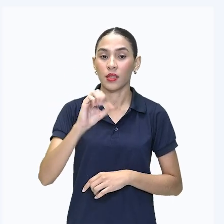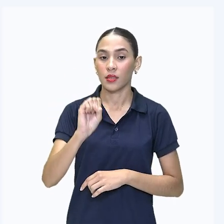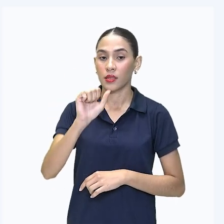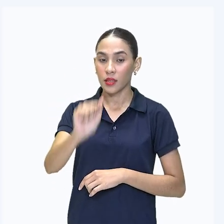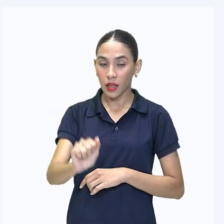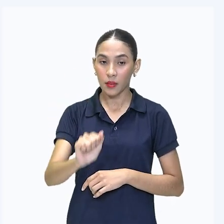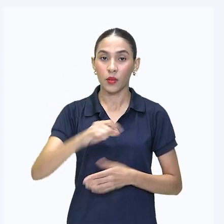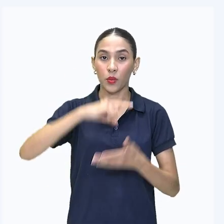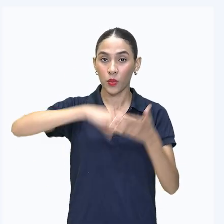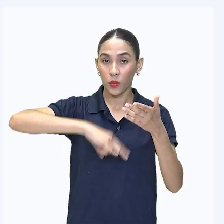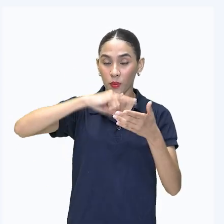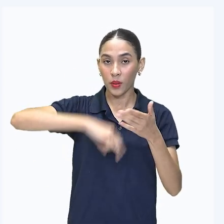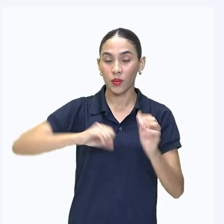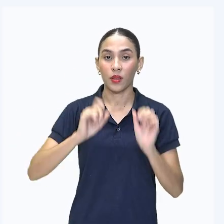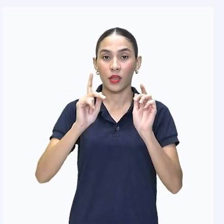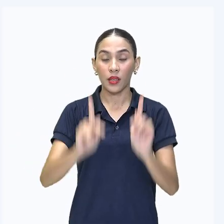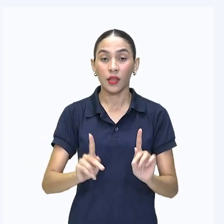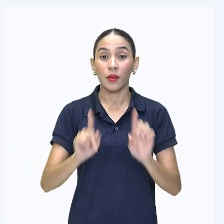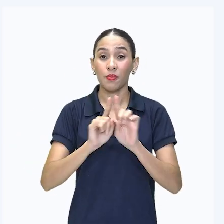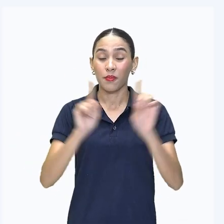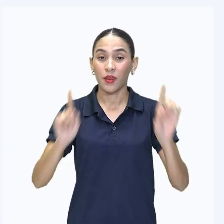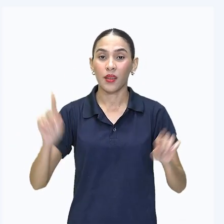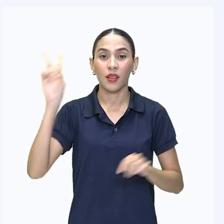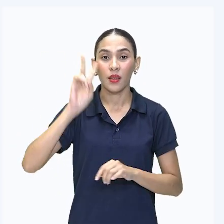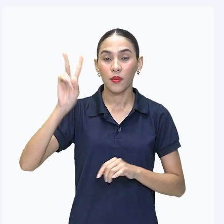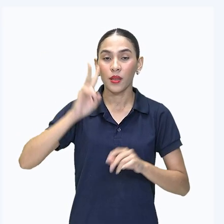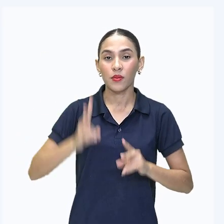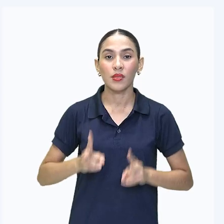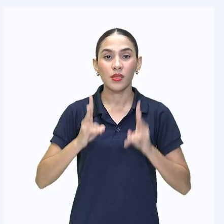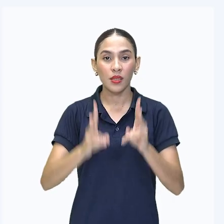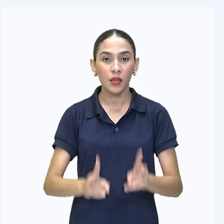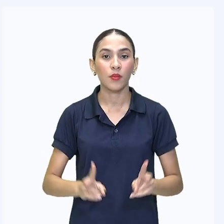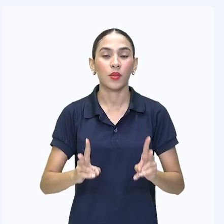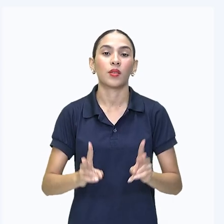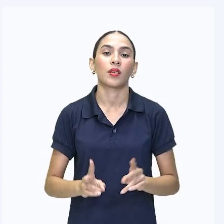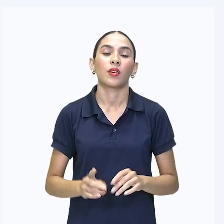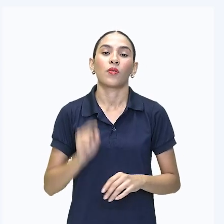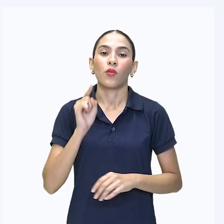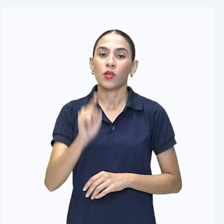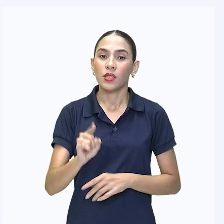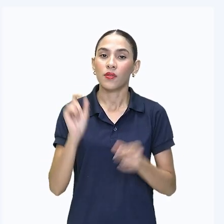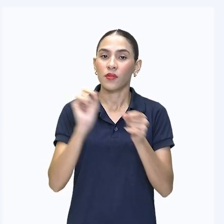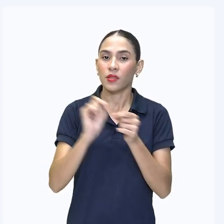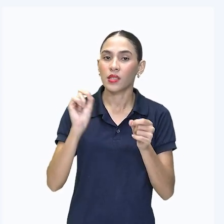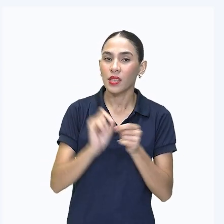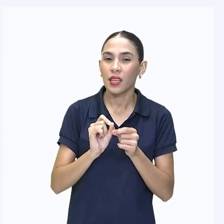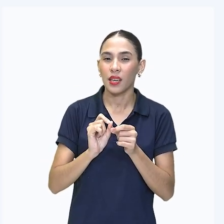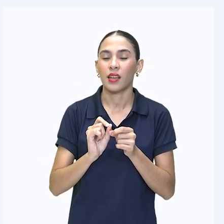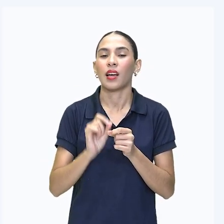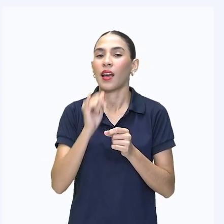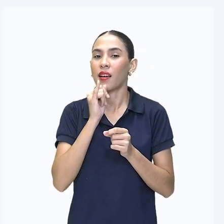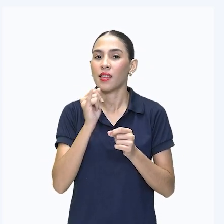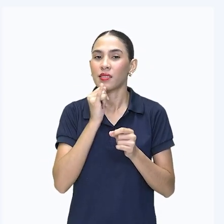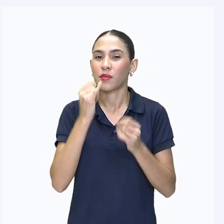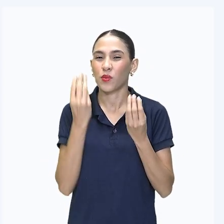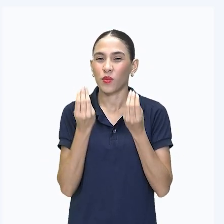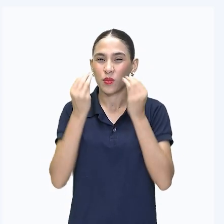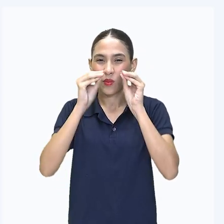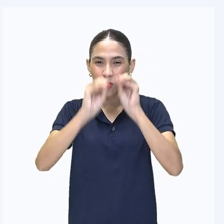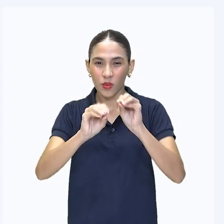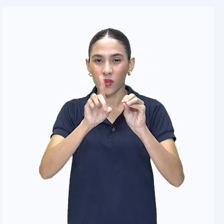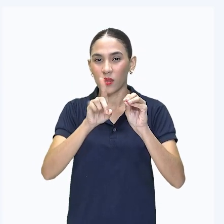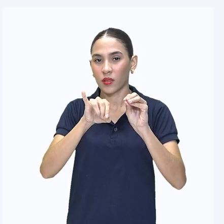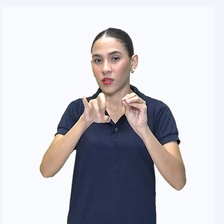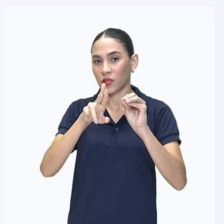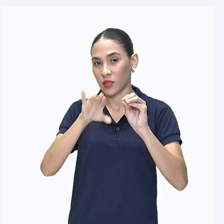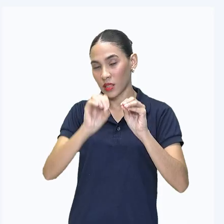em mãos, tá? E lembrando sempre que todas as vezes que eu fizer alguma inserção no diário,